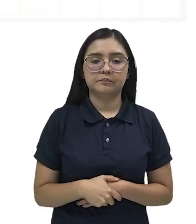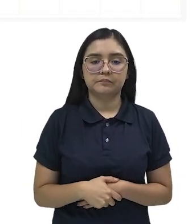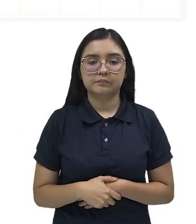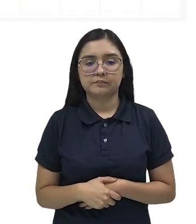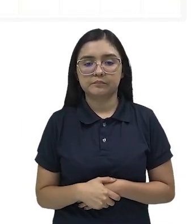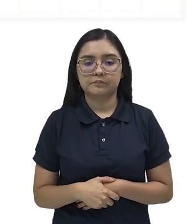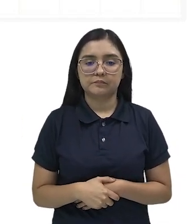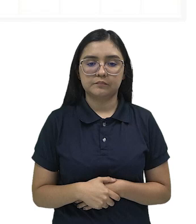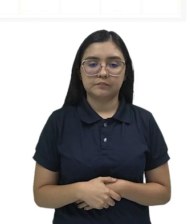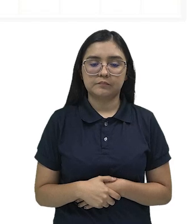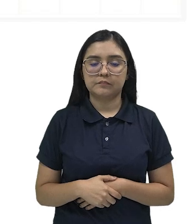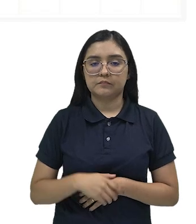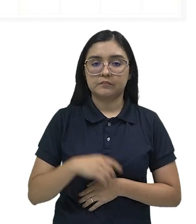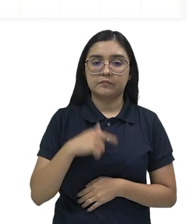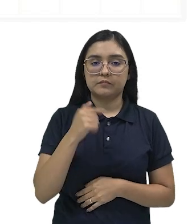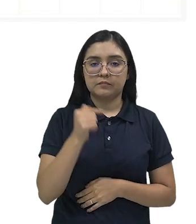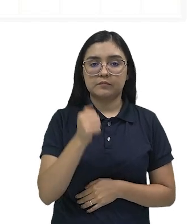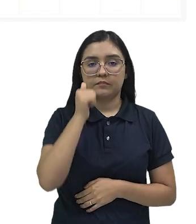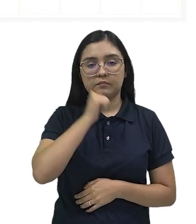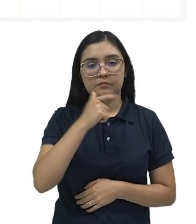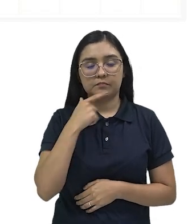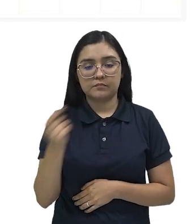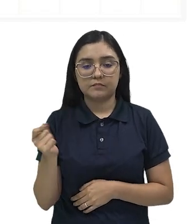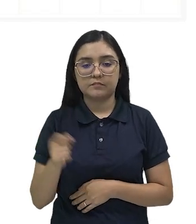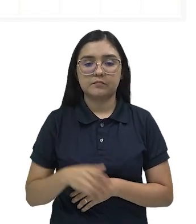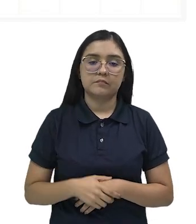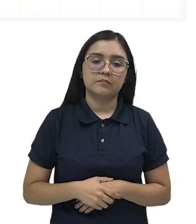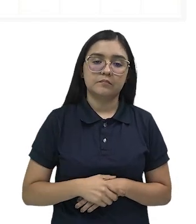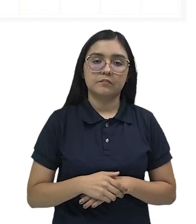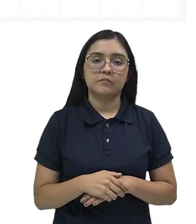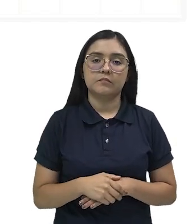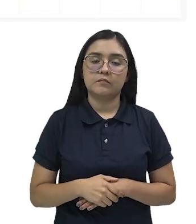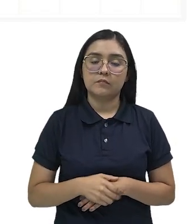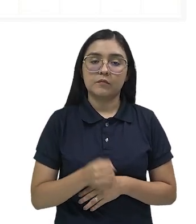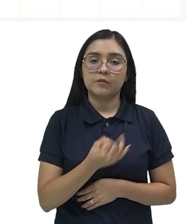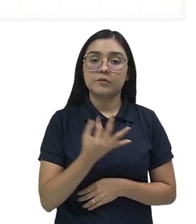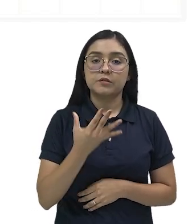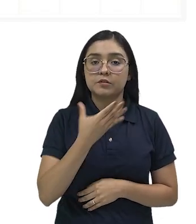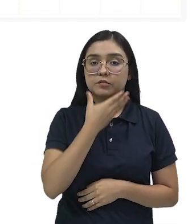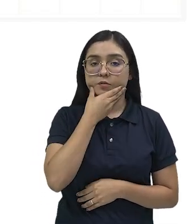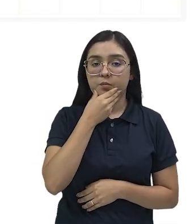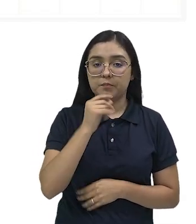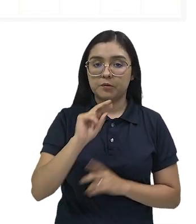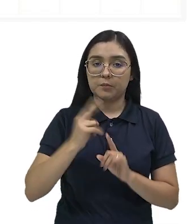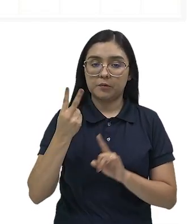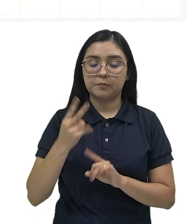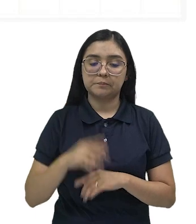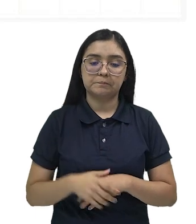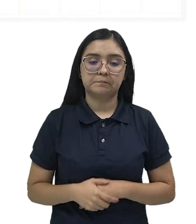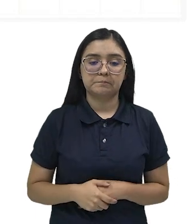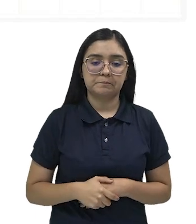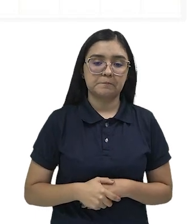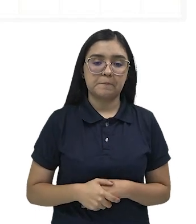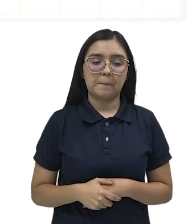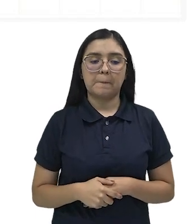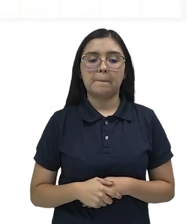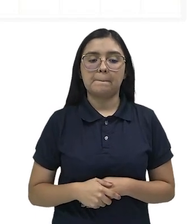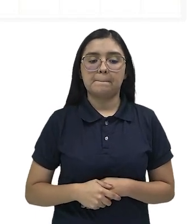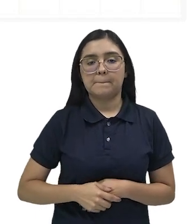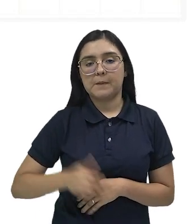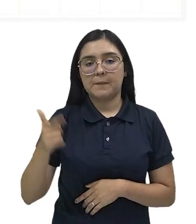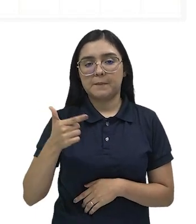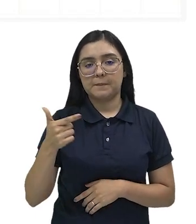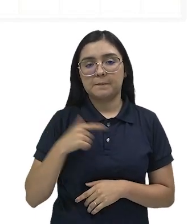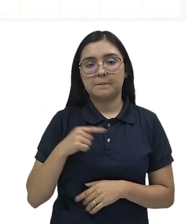quando 7 meninas saíram, o número de meninos passou a ser o dobro disso. Aí junta esta equação aqui,